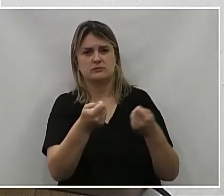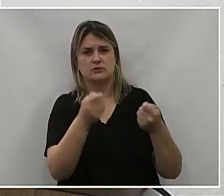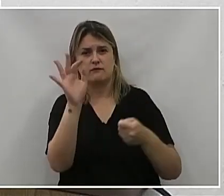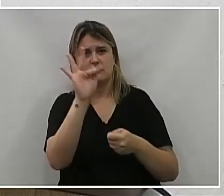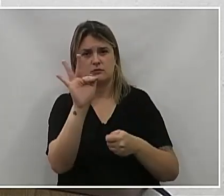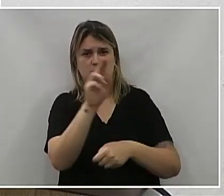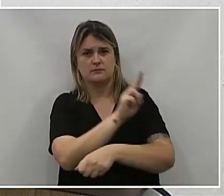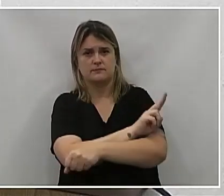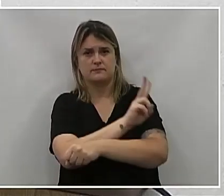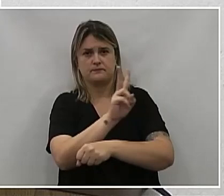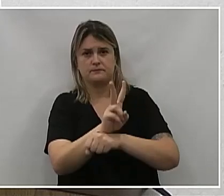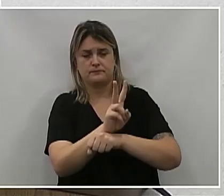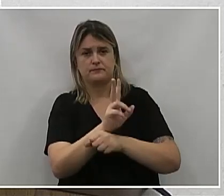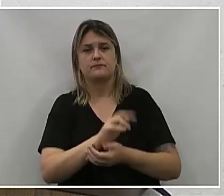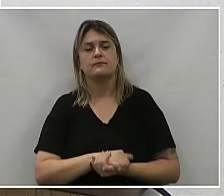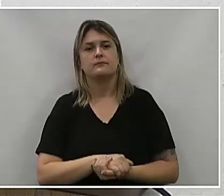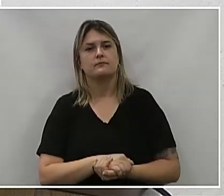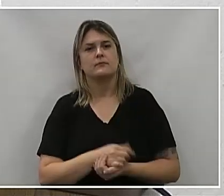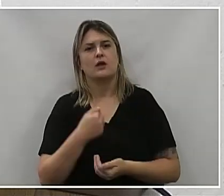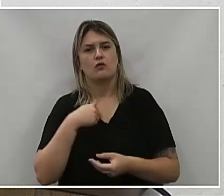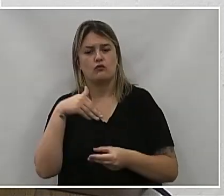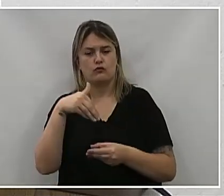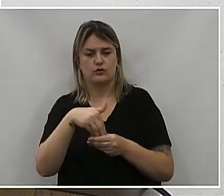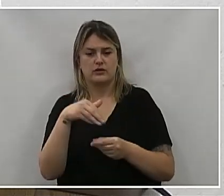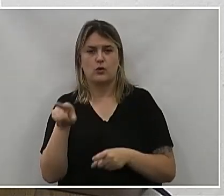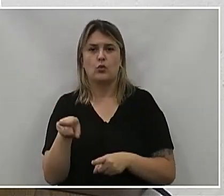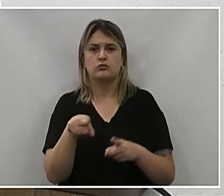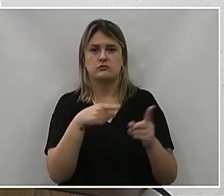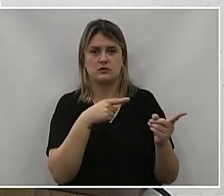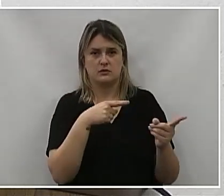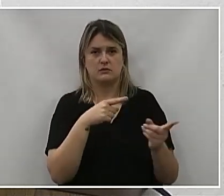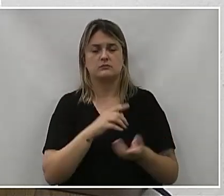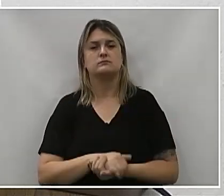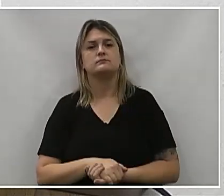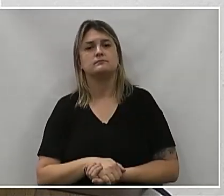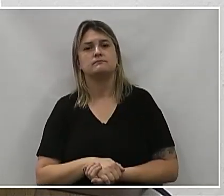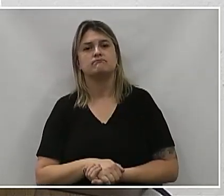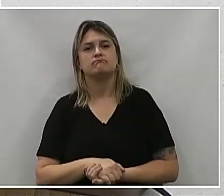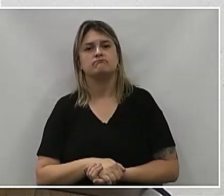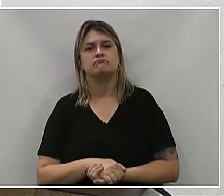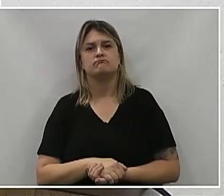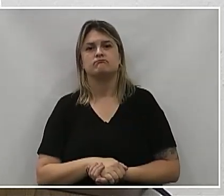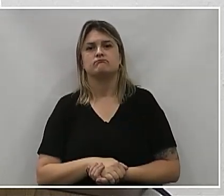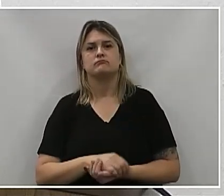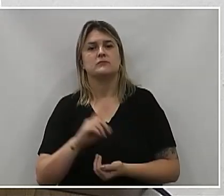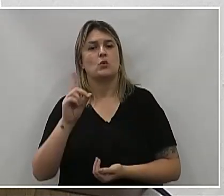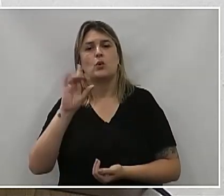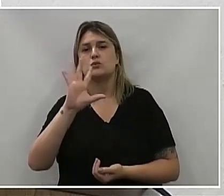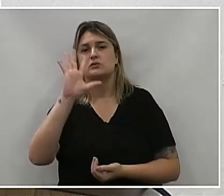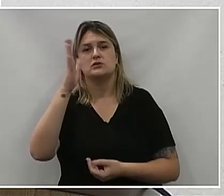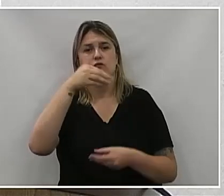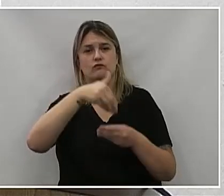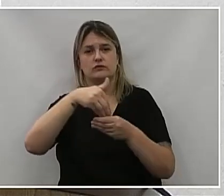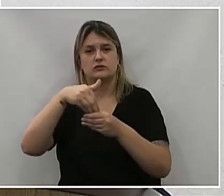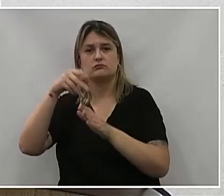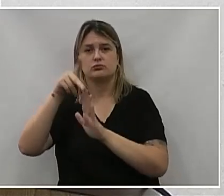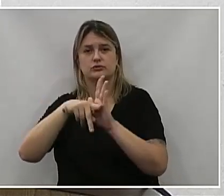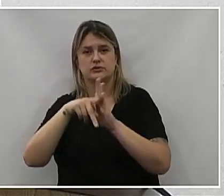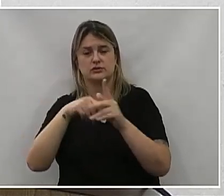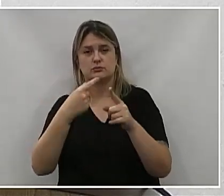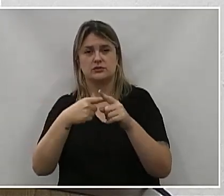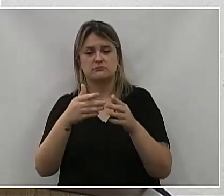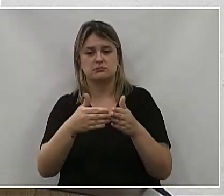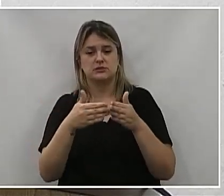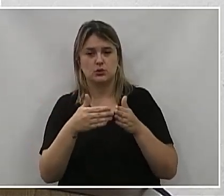Uniuv. Votei contrário aos pareceres, não tivemos a votação do projeto porque foi pedido